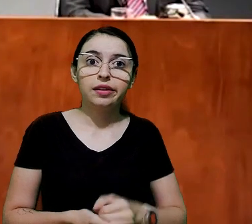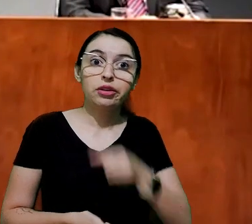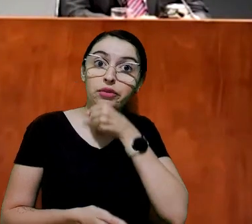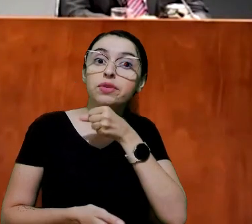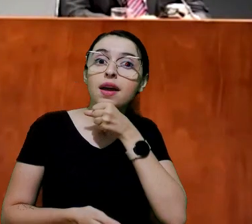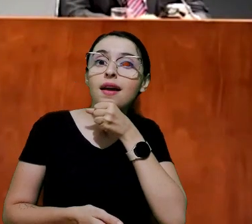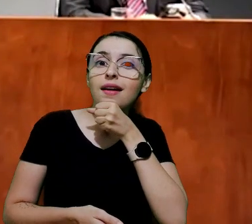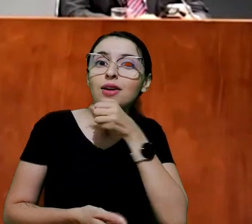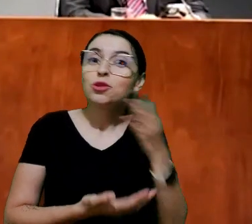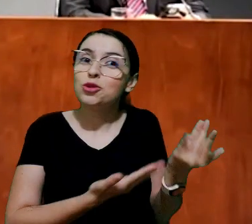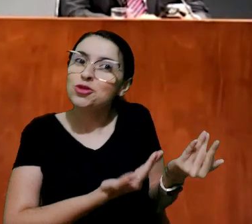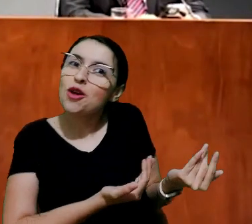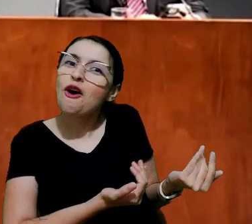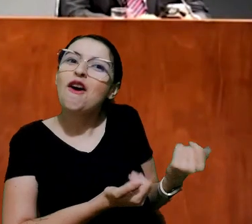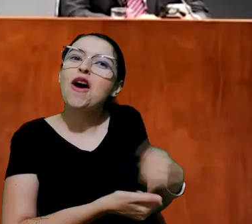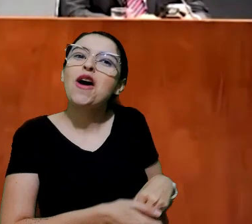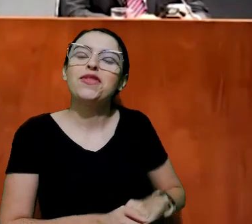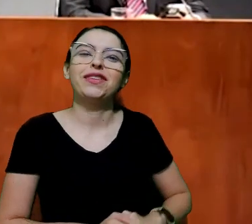idade, né,